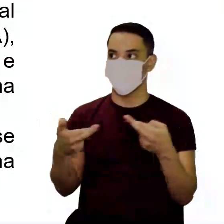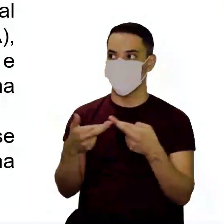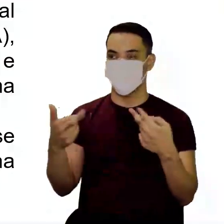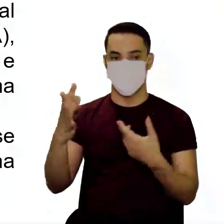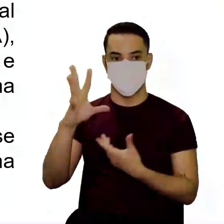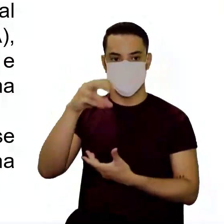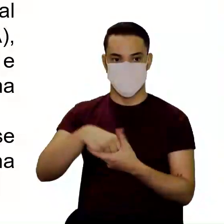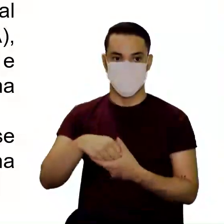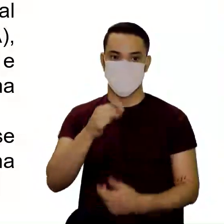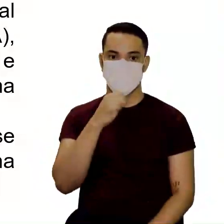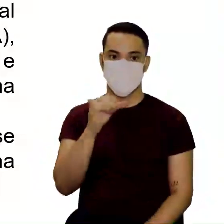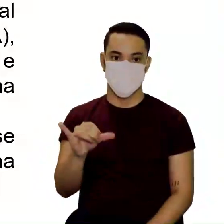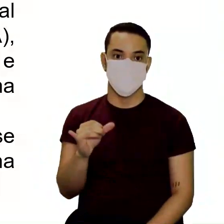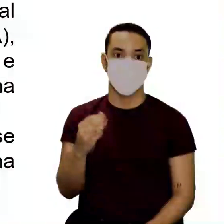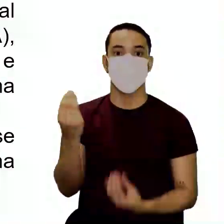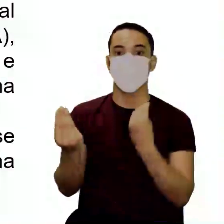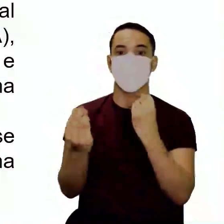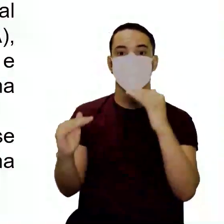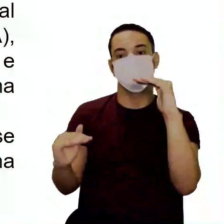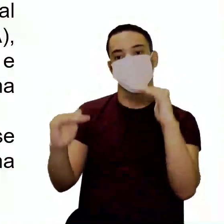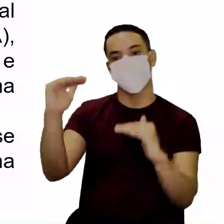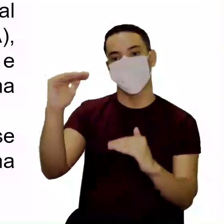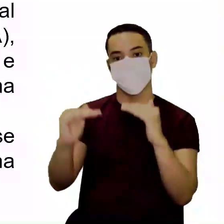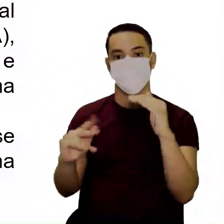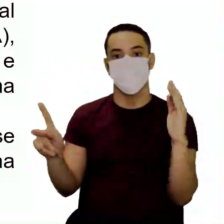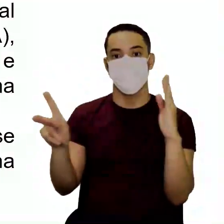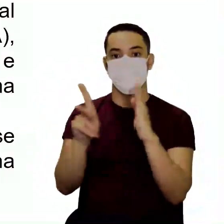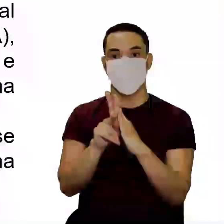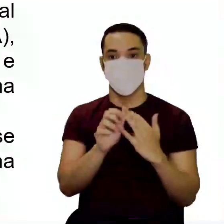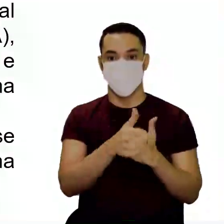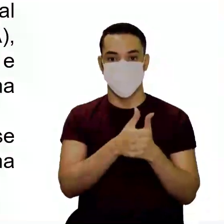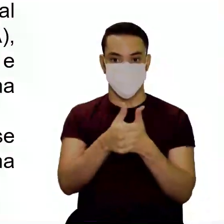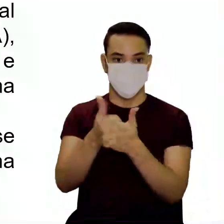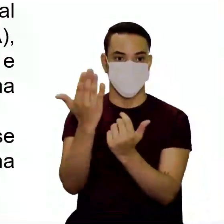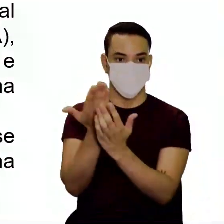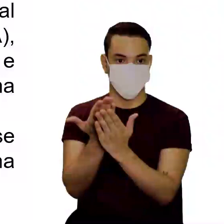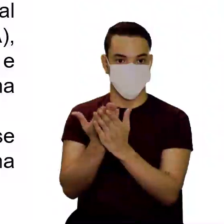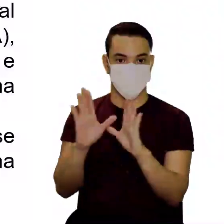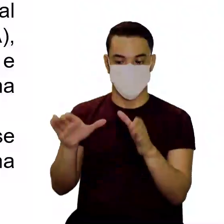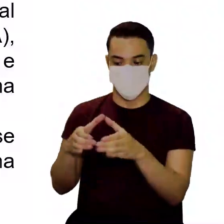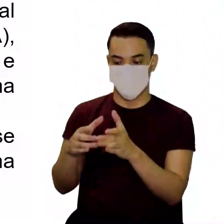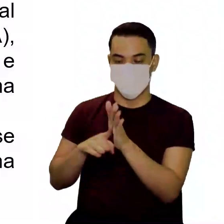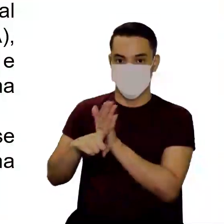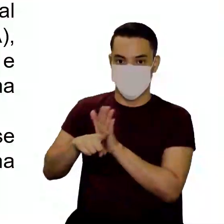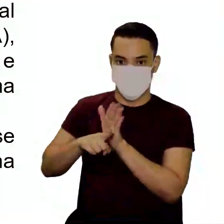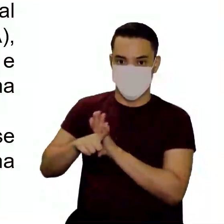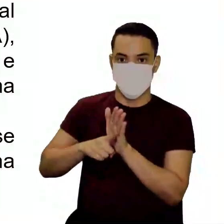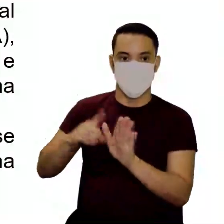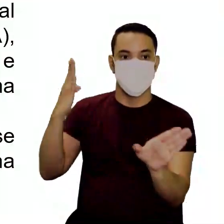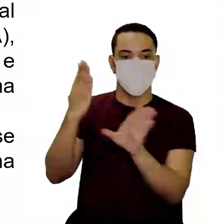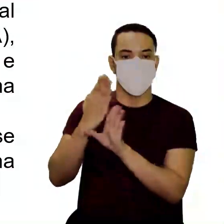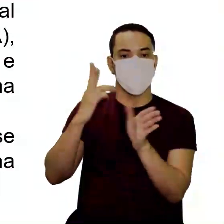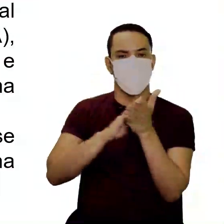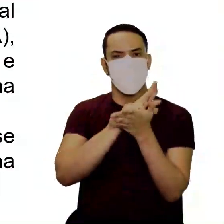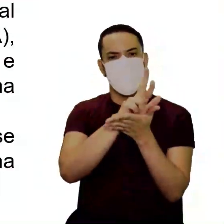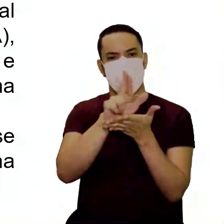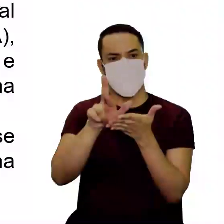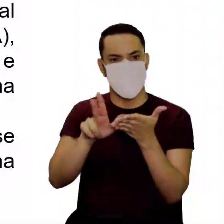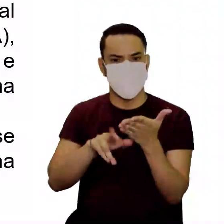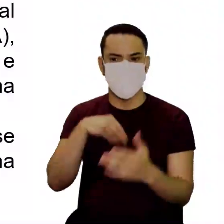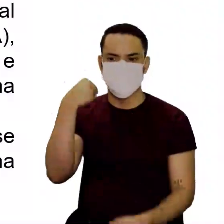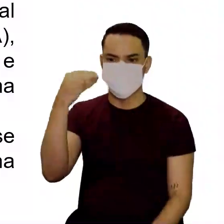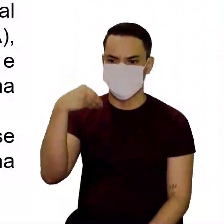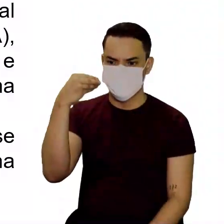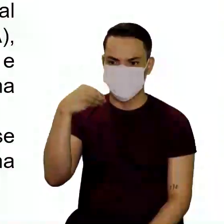elétrica com as dimensões do condutor foi estudado por um grupo de cientistas por meio de vários